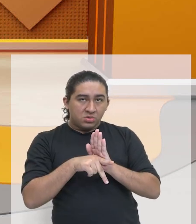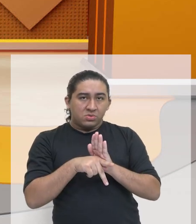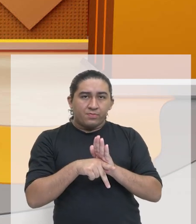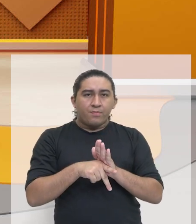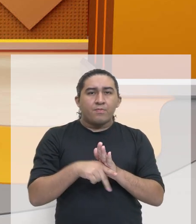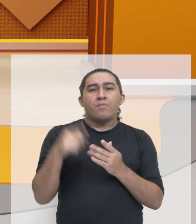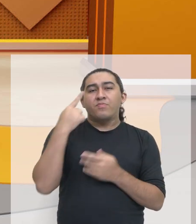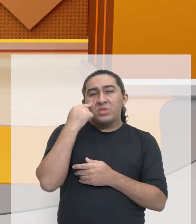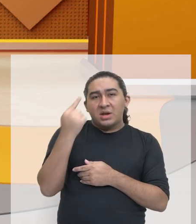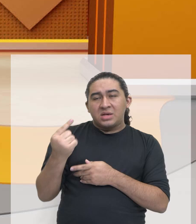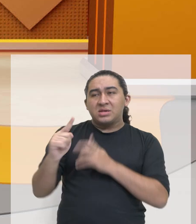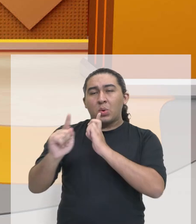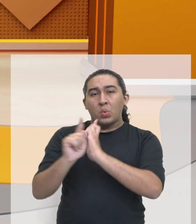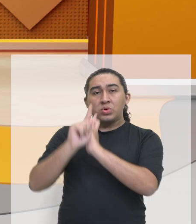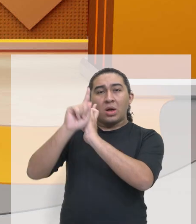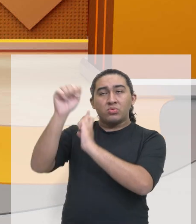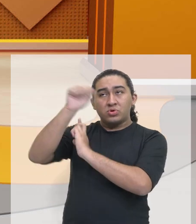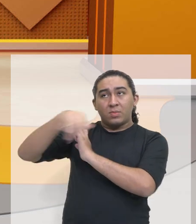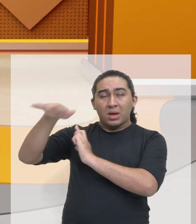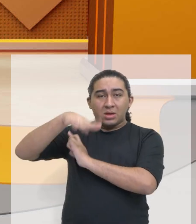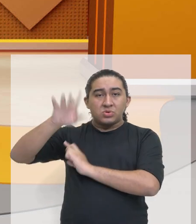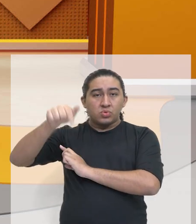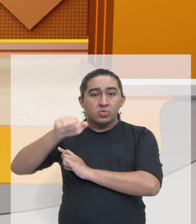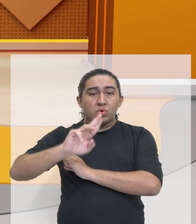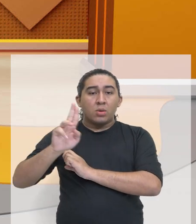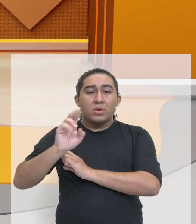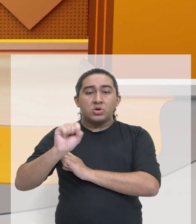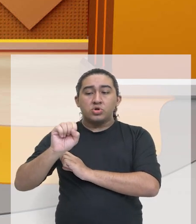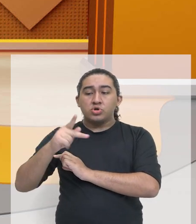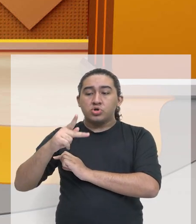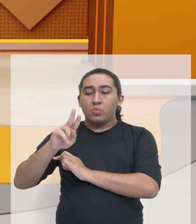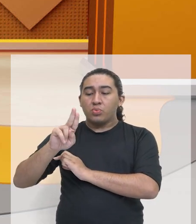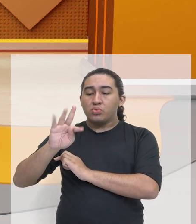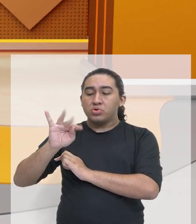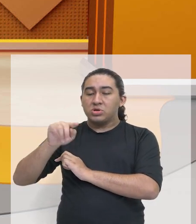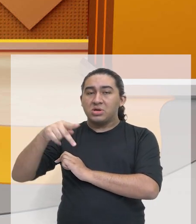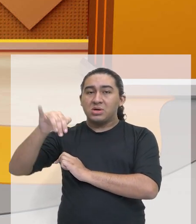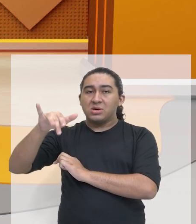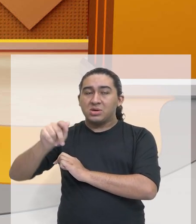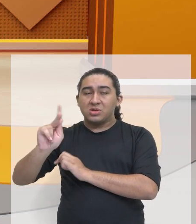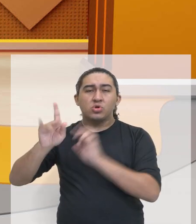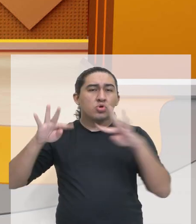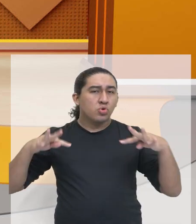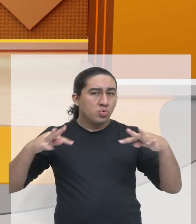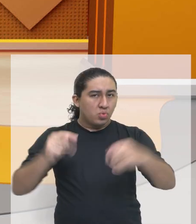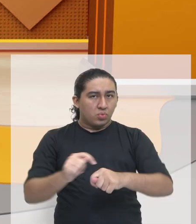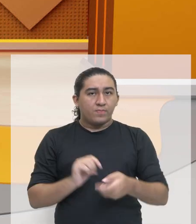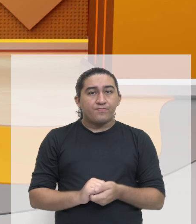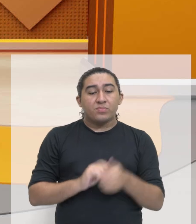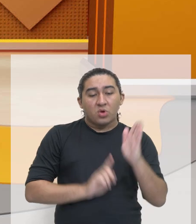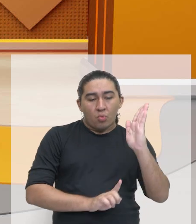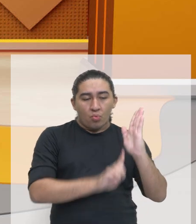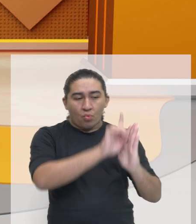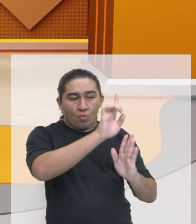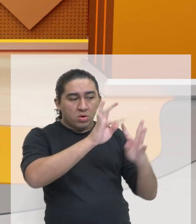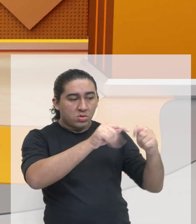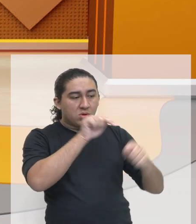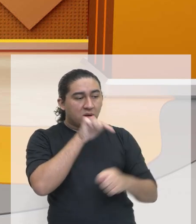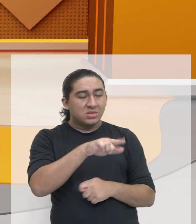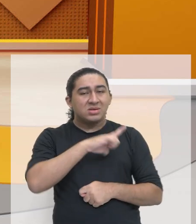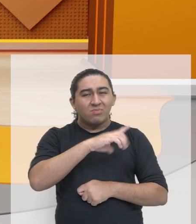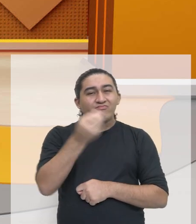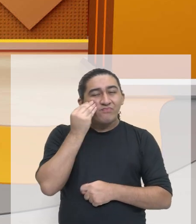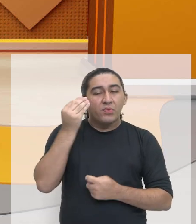União Soviética, todo ele era chamado de Sputnik. Então, todos esses lançamentos, houveram ali